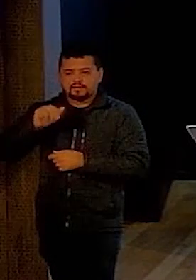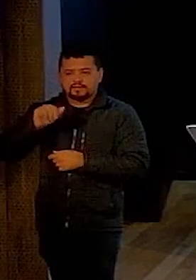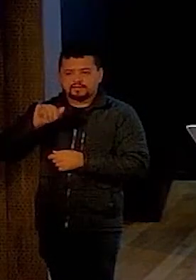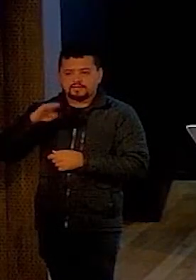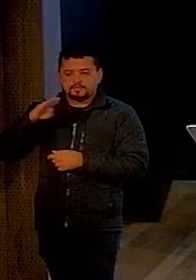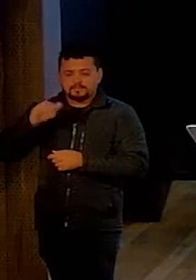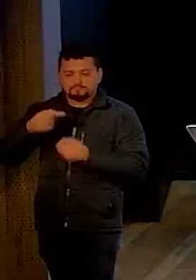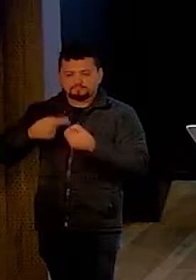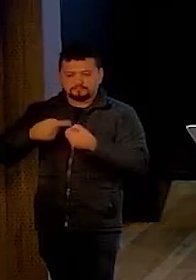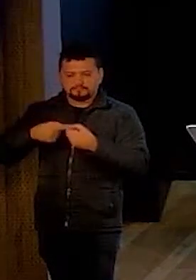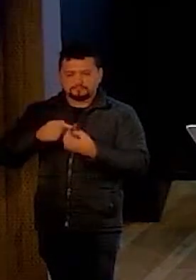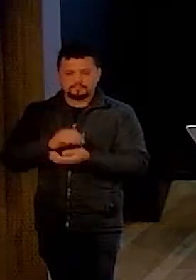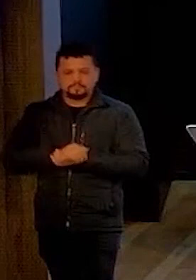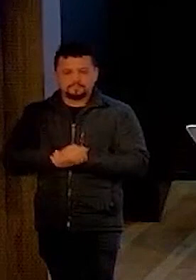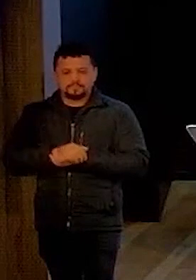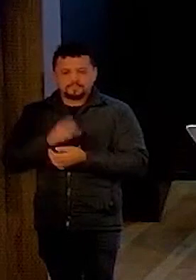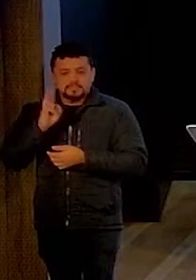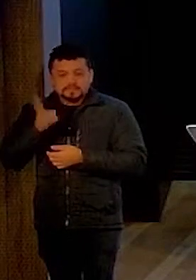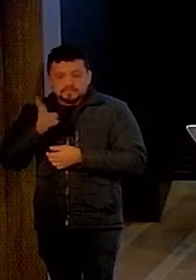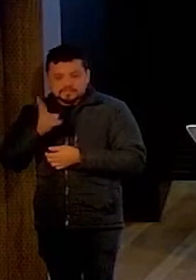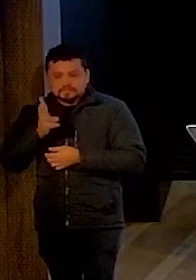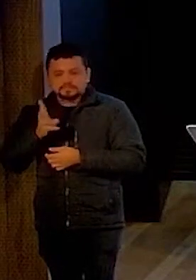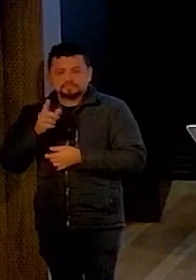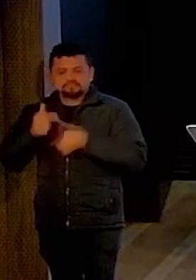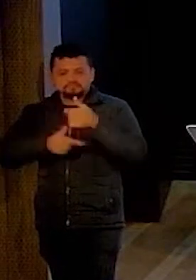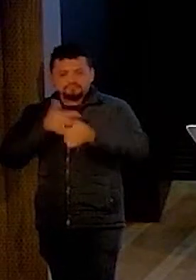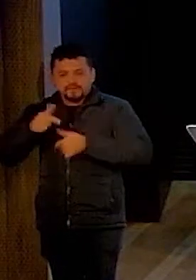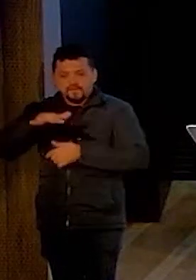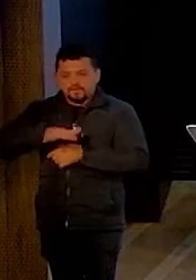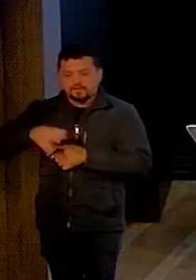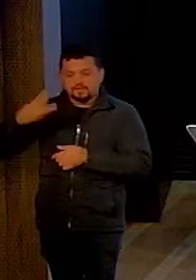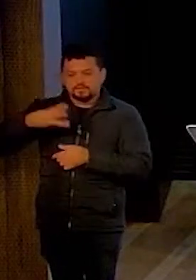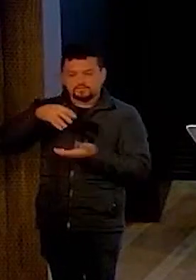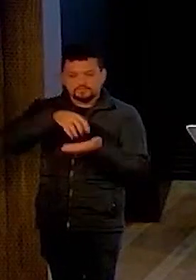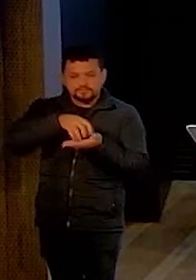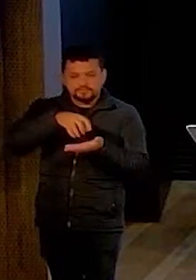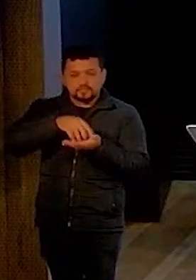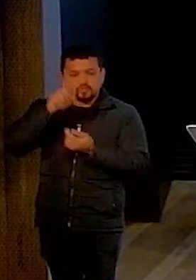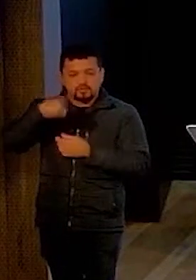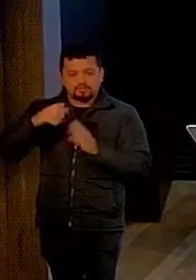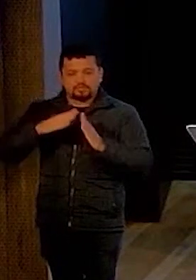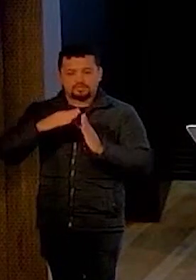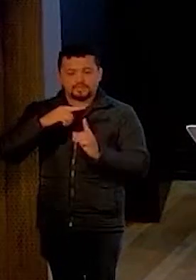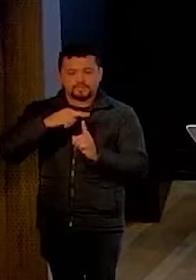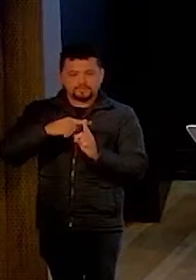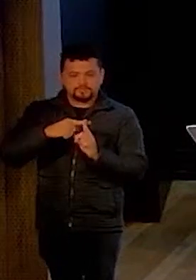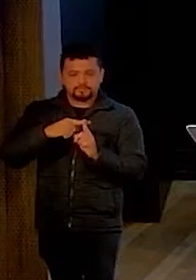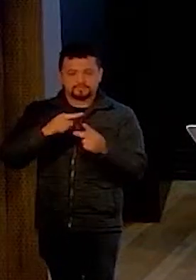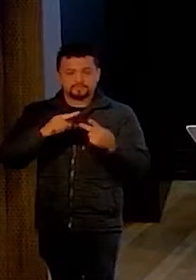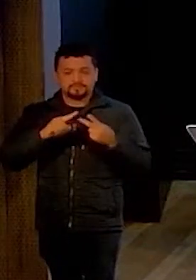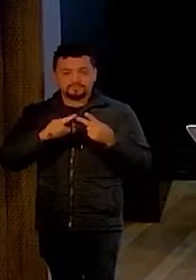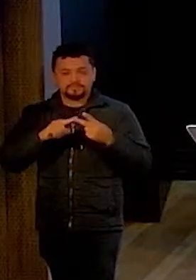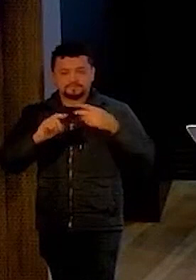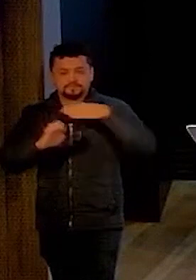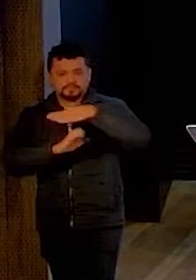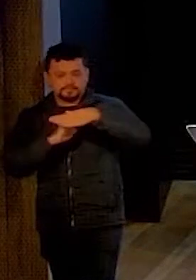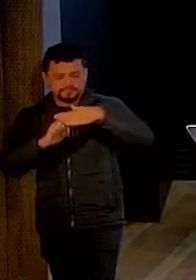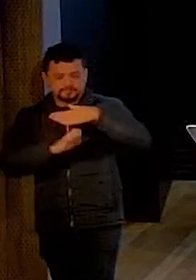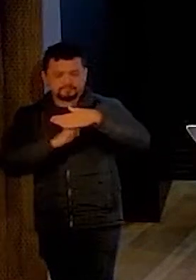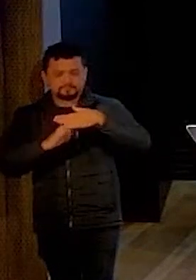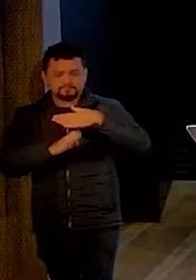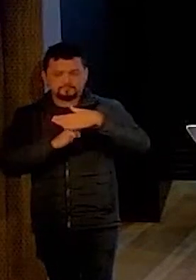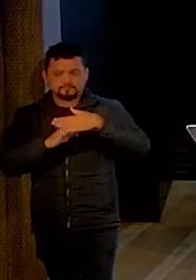cuidava muito do terceiro setor Principalmente as igrejas além de empresas que